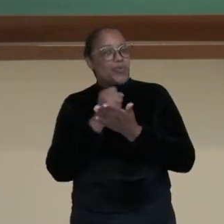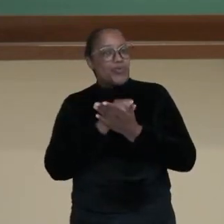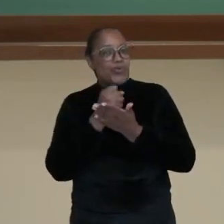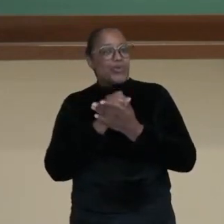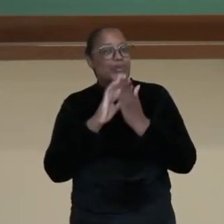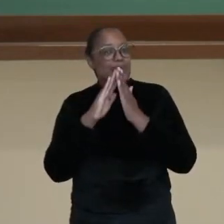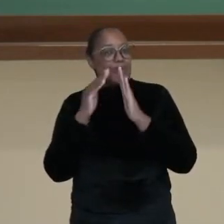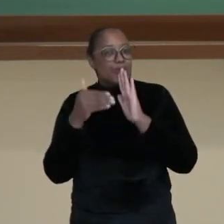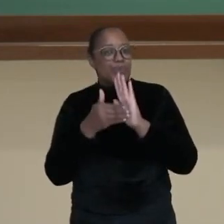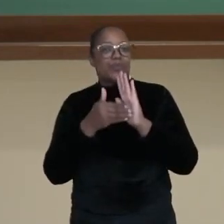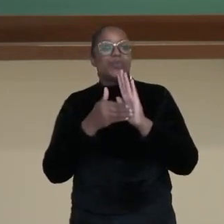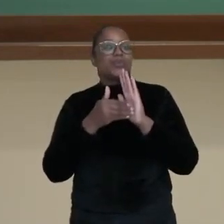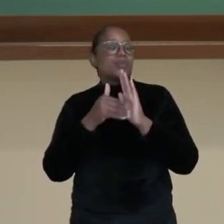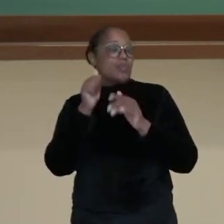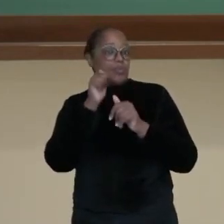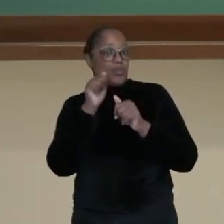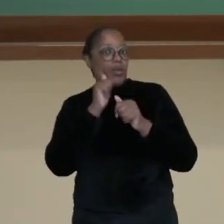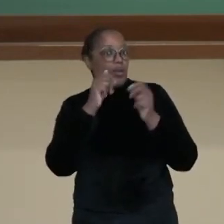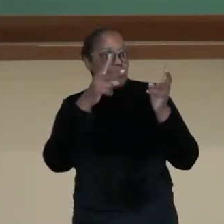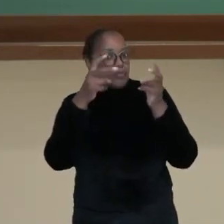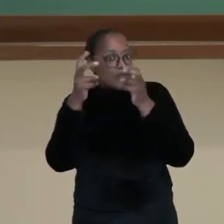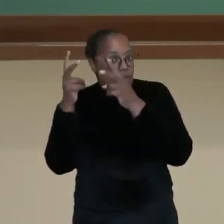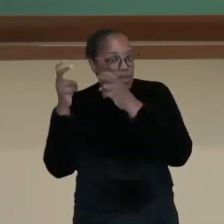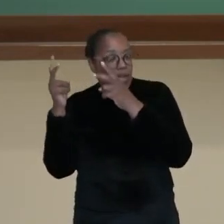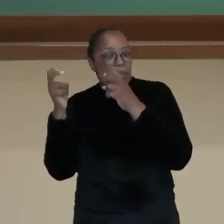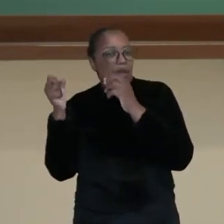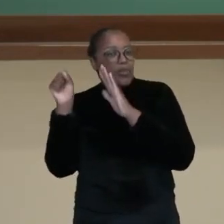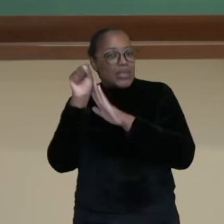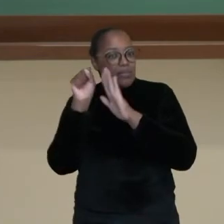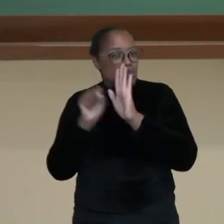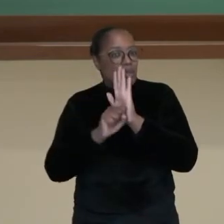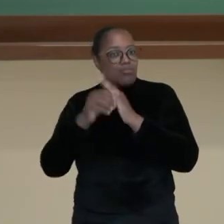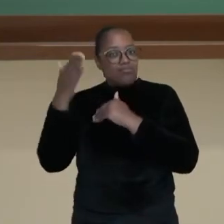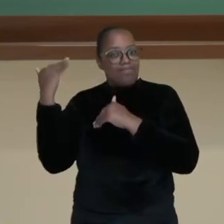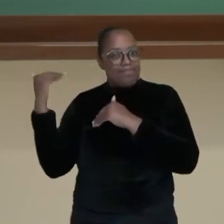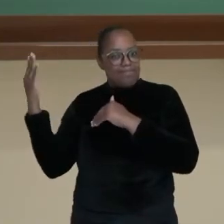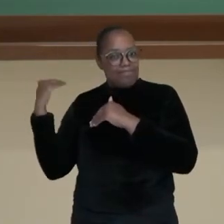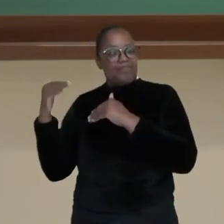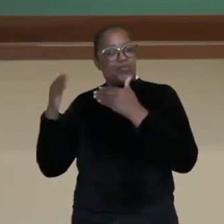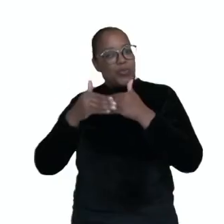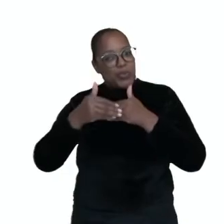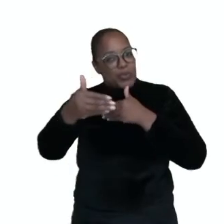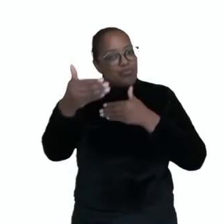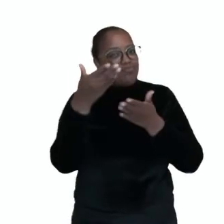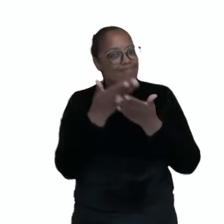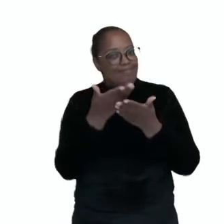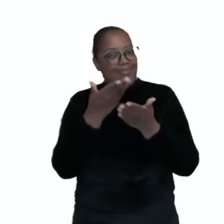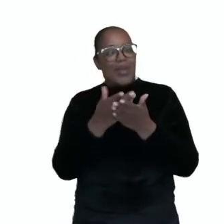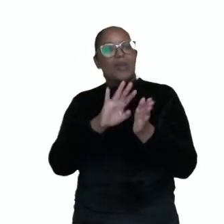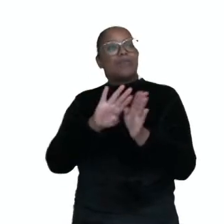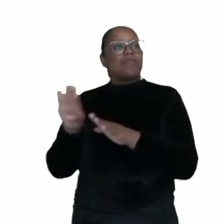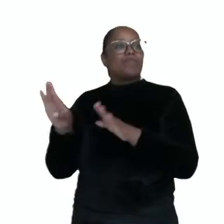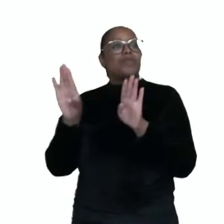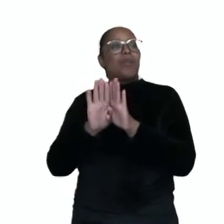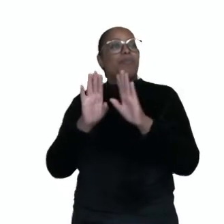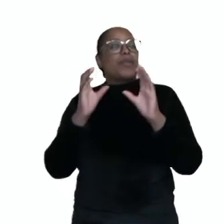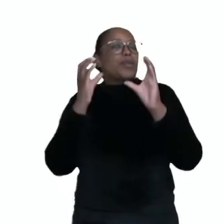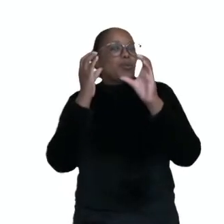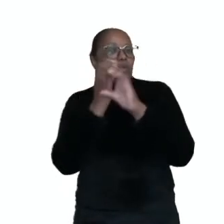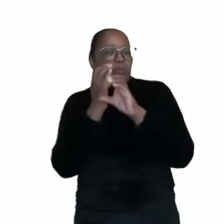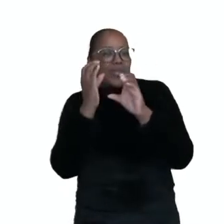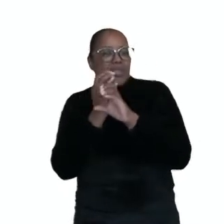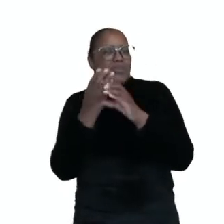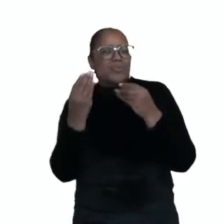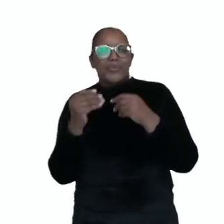que a Hannah Arendt percebeu ali naquela época. Vamos continuar então, né? Um dos conceitos muito caros, né, é